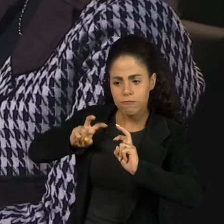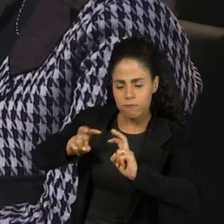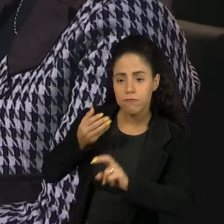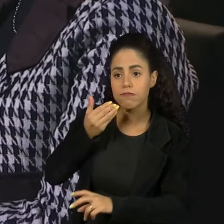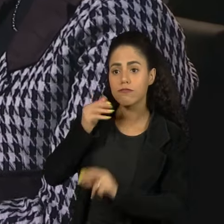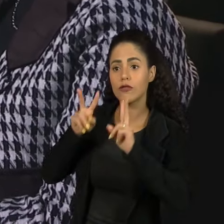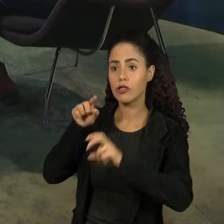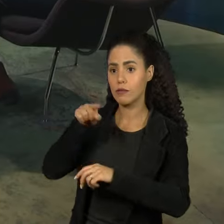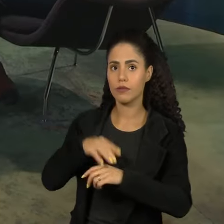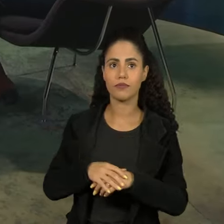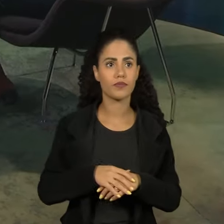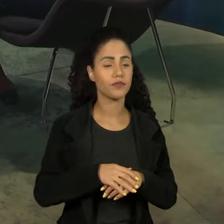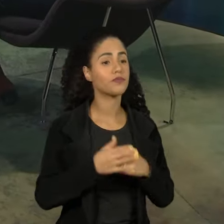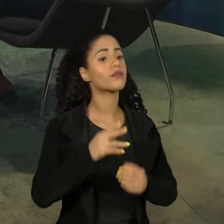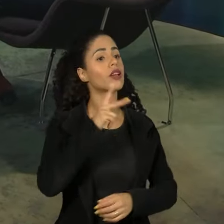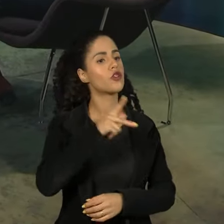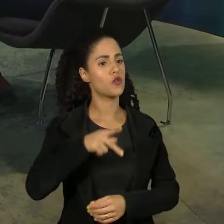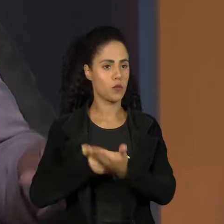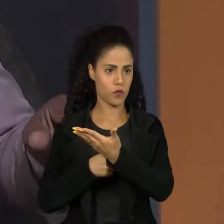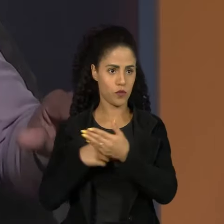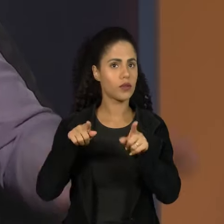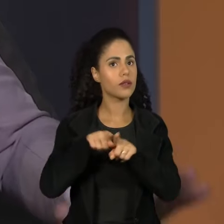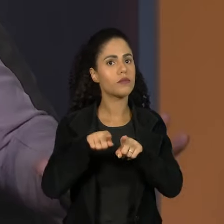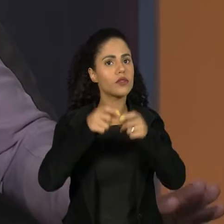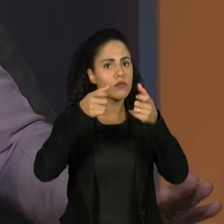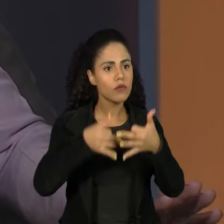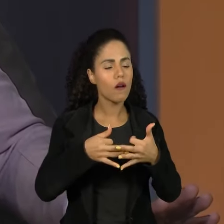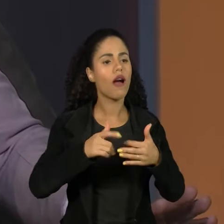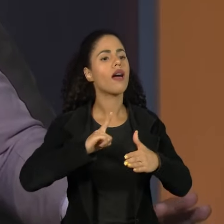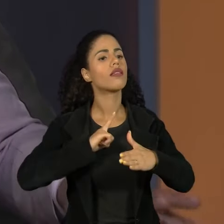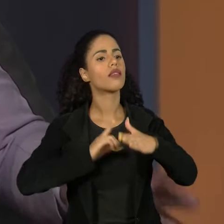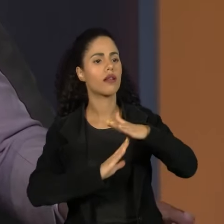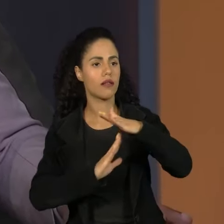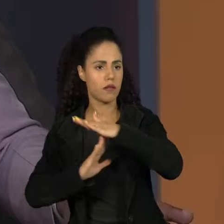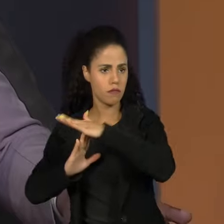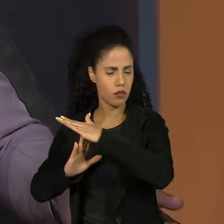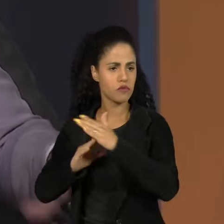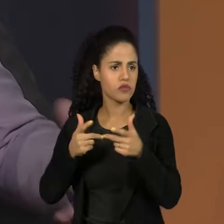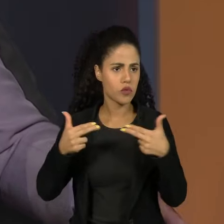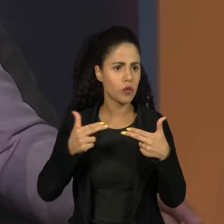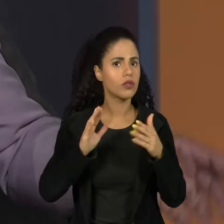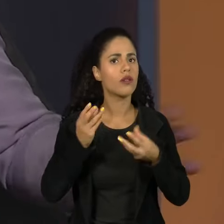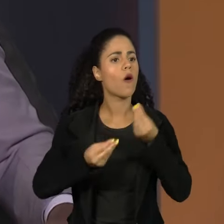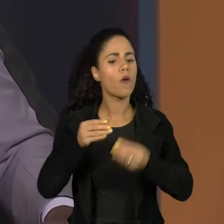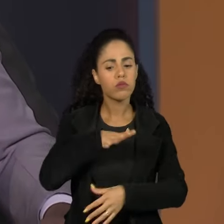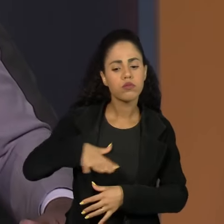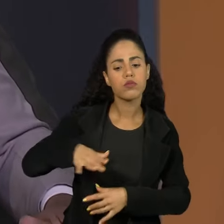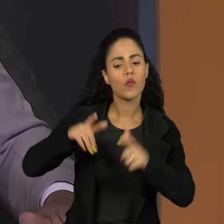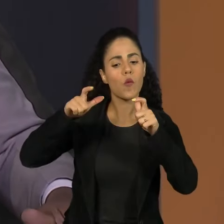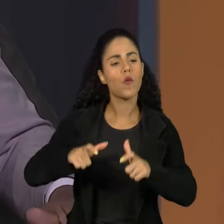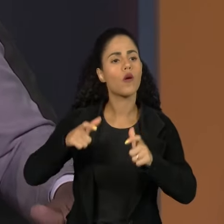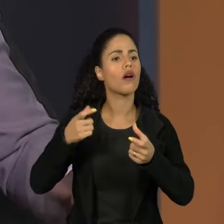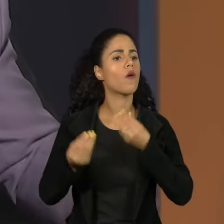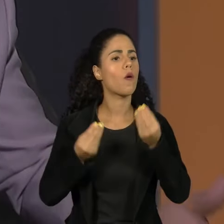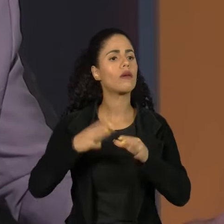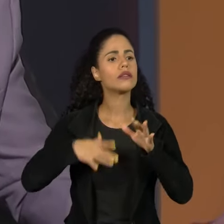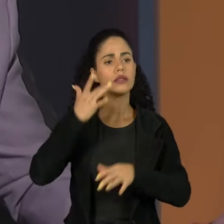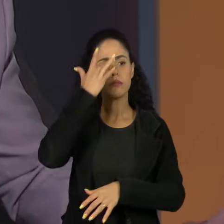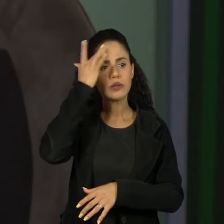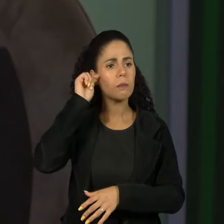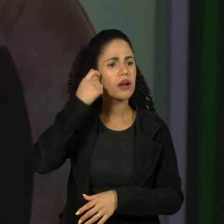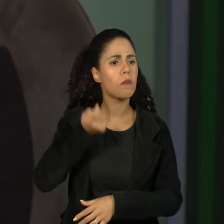tema. Mas o professor Carlos está dizendo que tem limites de toda natureza, inclusive, né, um ambiente que não tem a presença do negro, que não